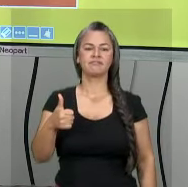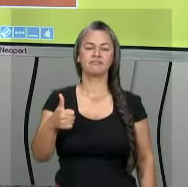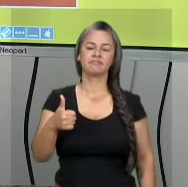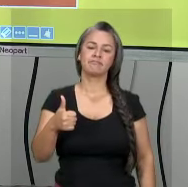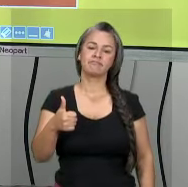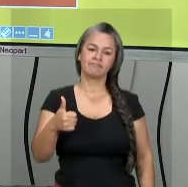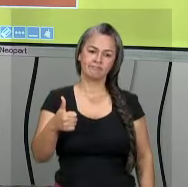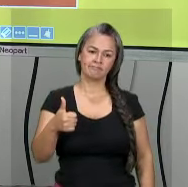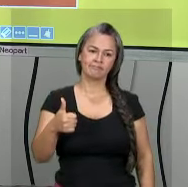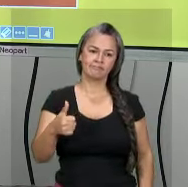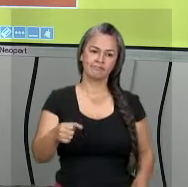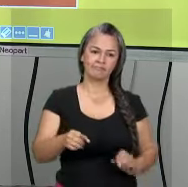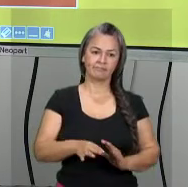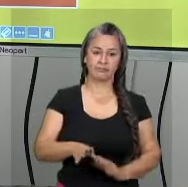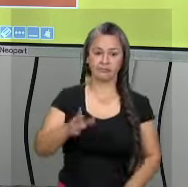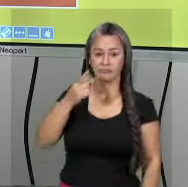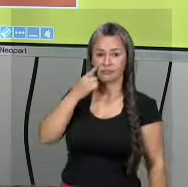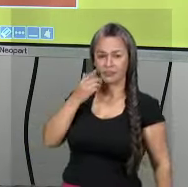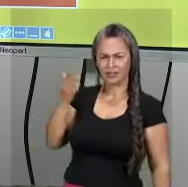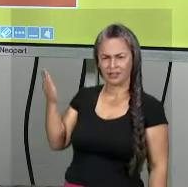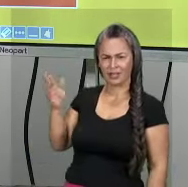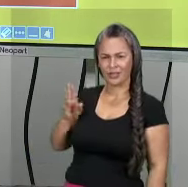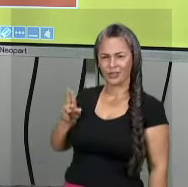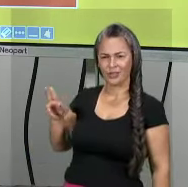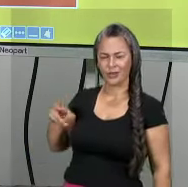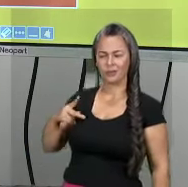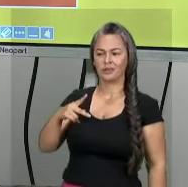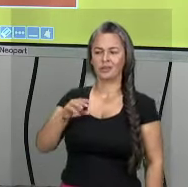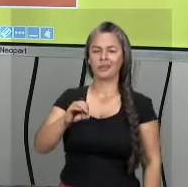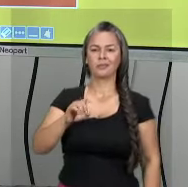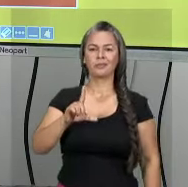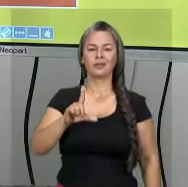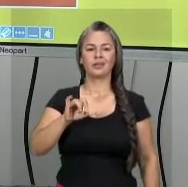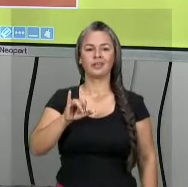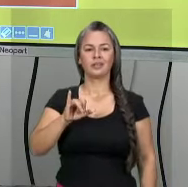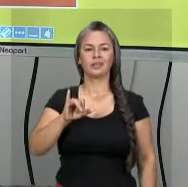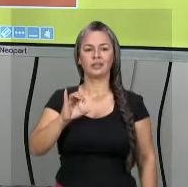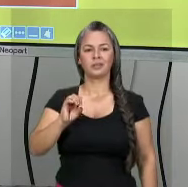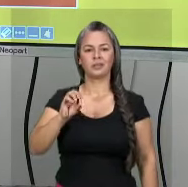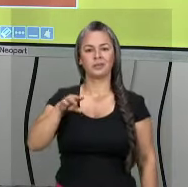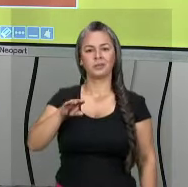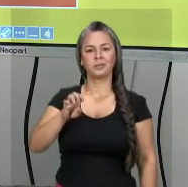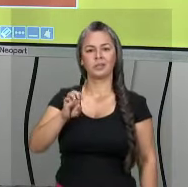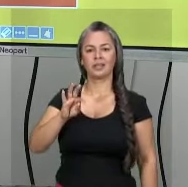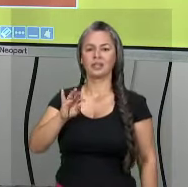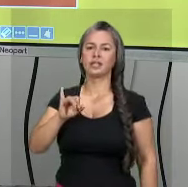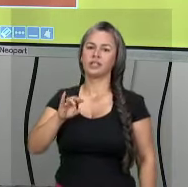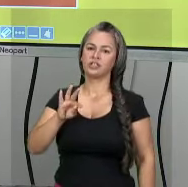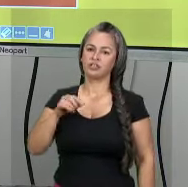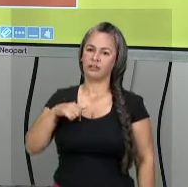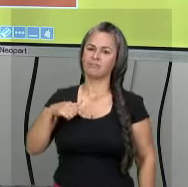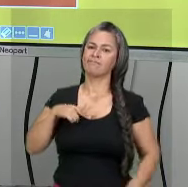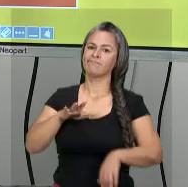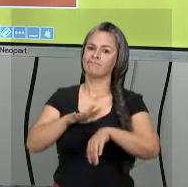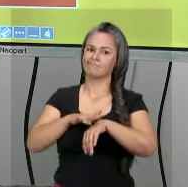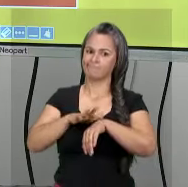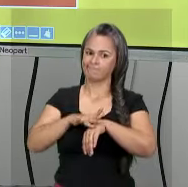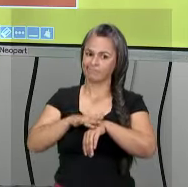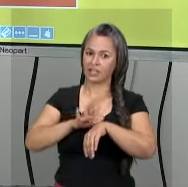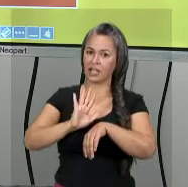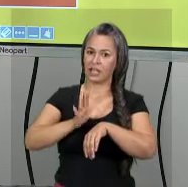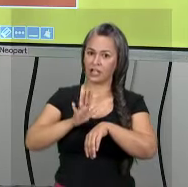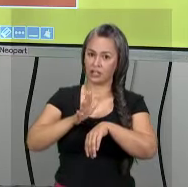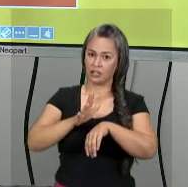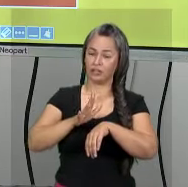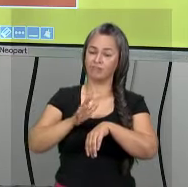Então, essa doença, a poliomielite, ela foi uma doença que acometeu muitas crianças no